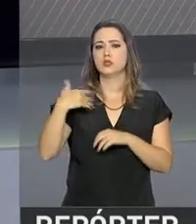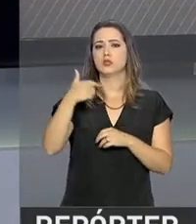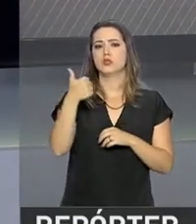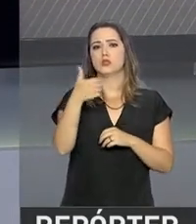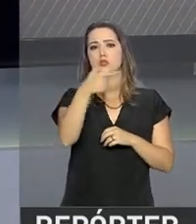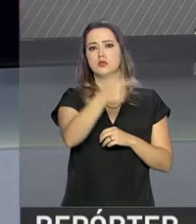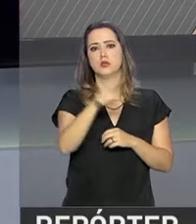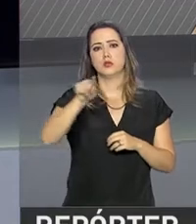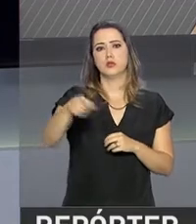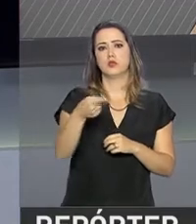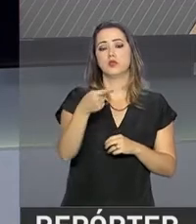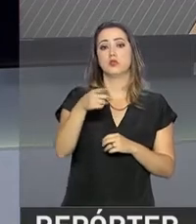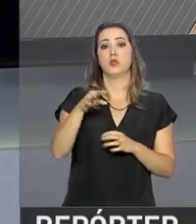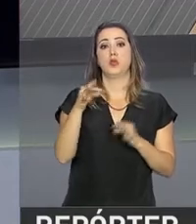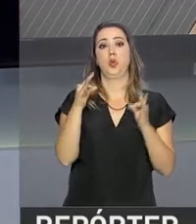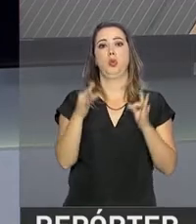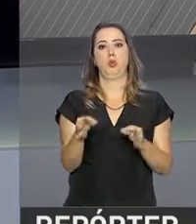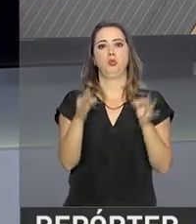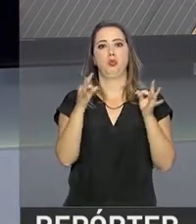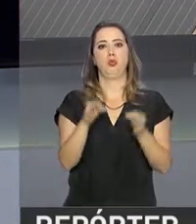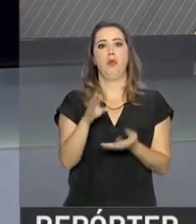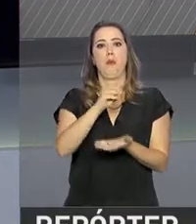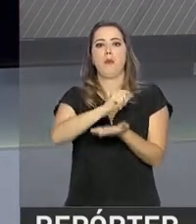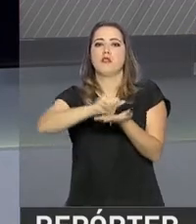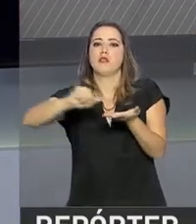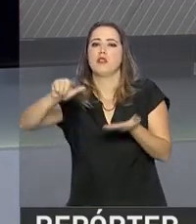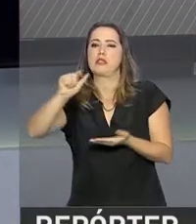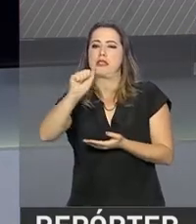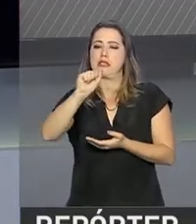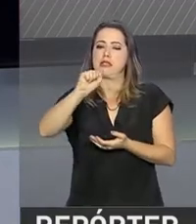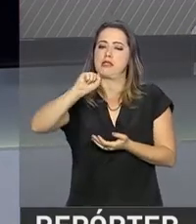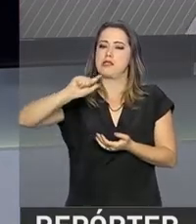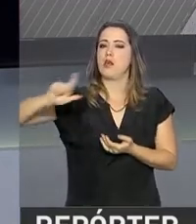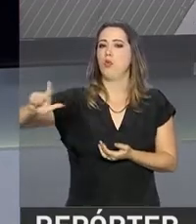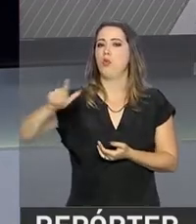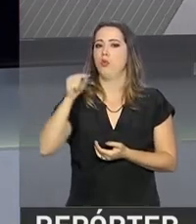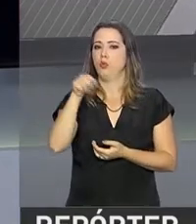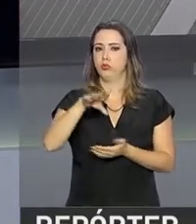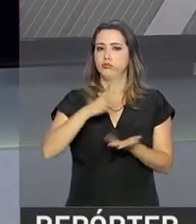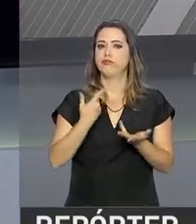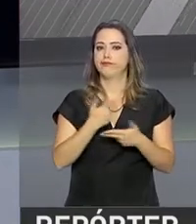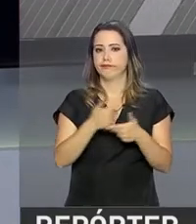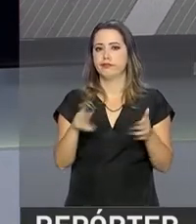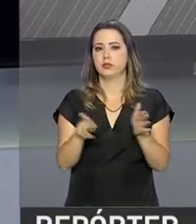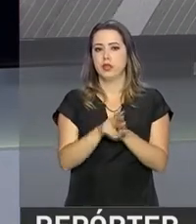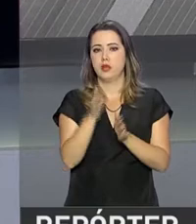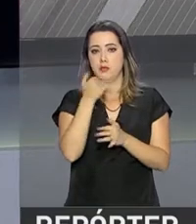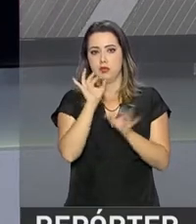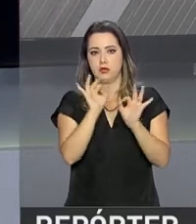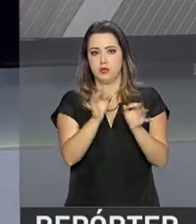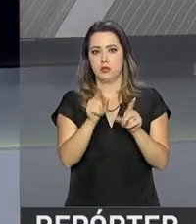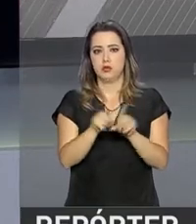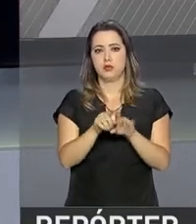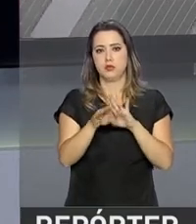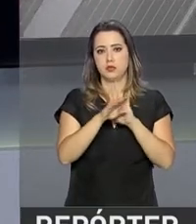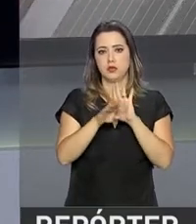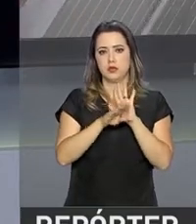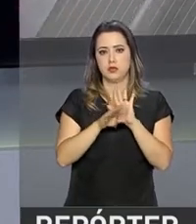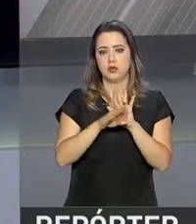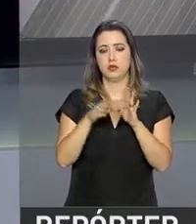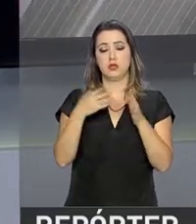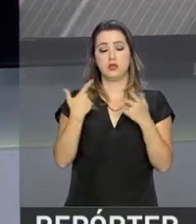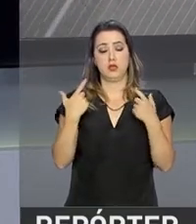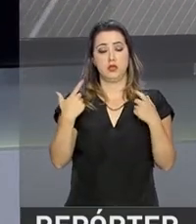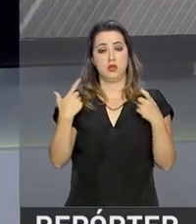17 mil toneladas de sódio dos alimentos processados o programa academia da saúde que conta com quase 4 mil